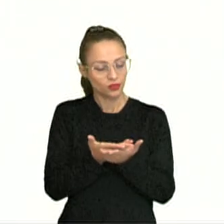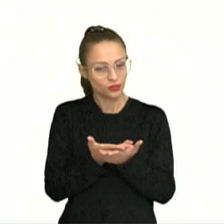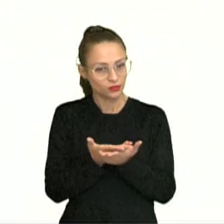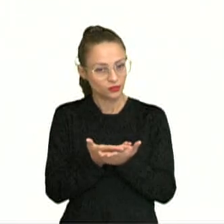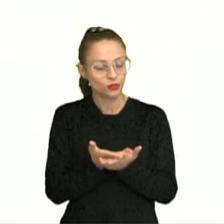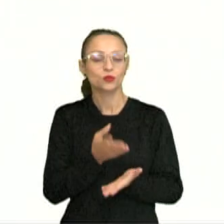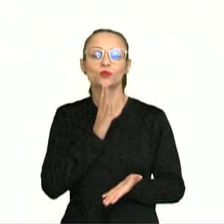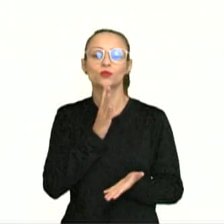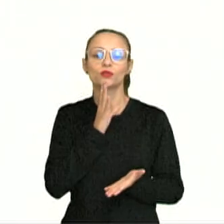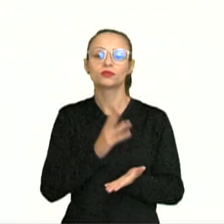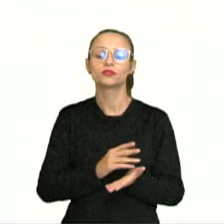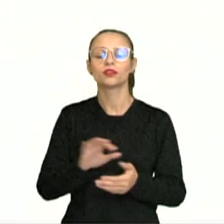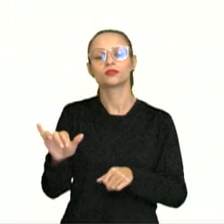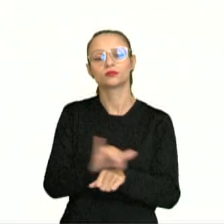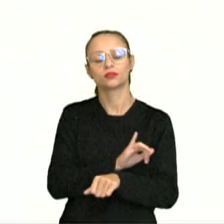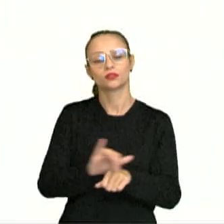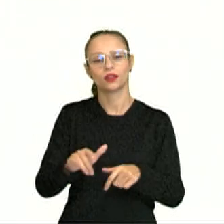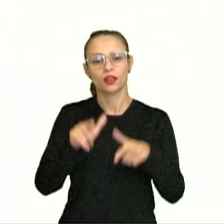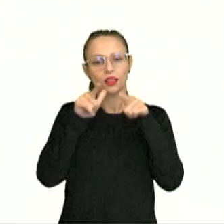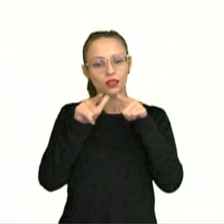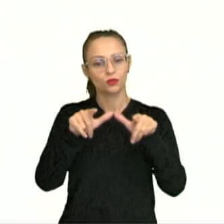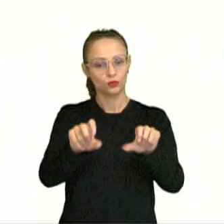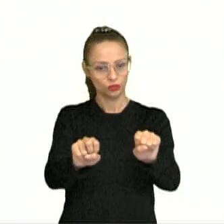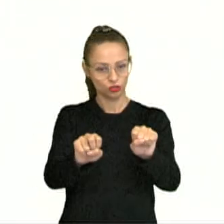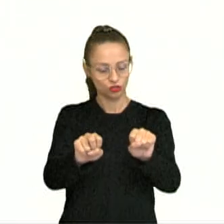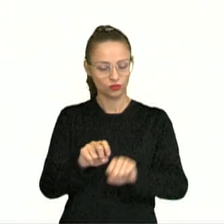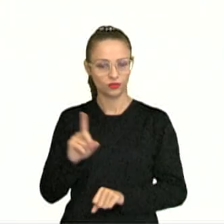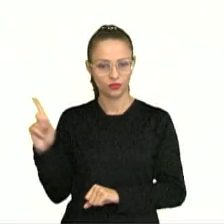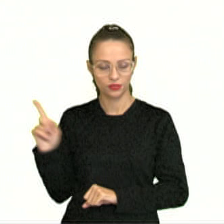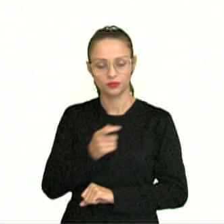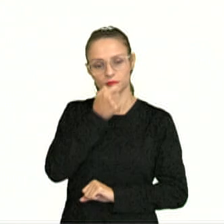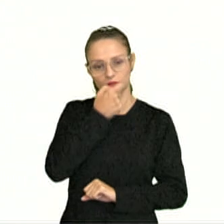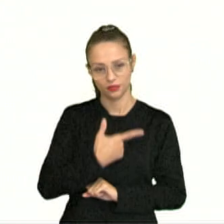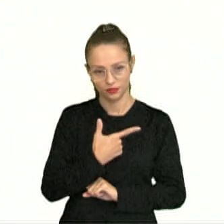vamos conhecer os recursos linguísticos aqui nessa piada.